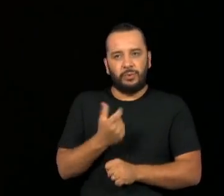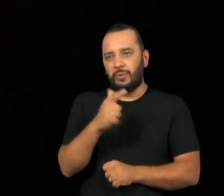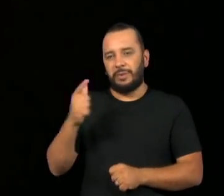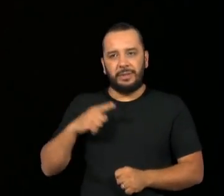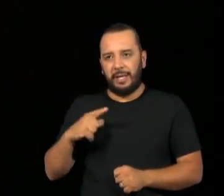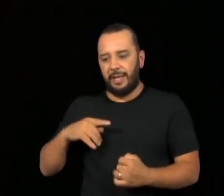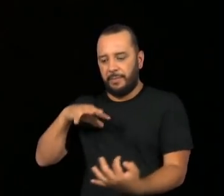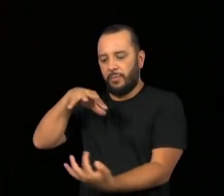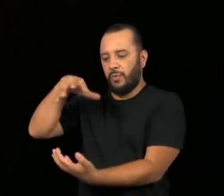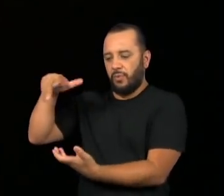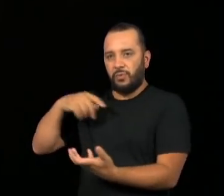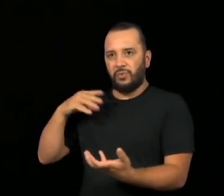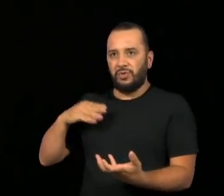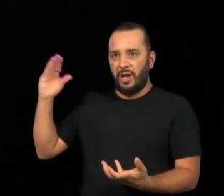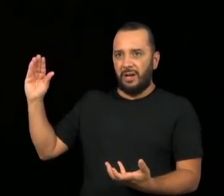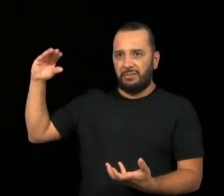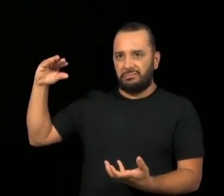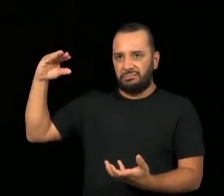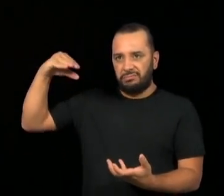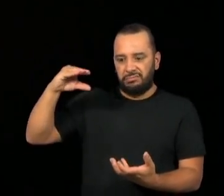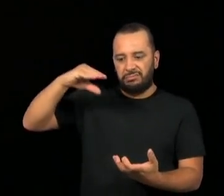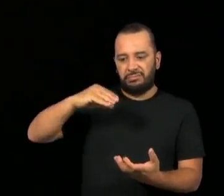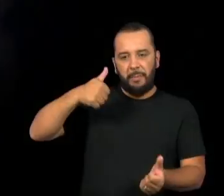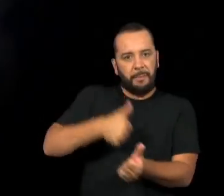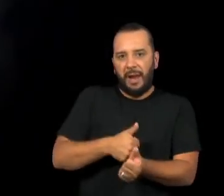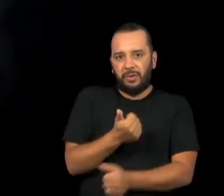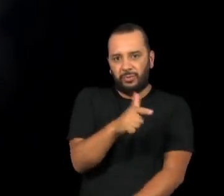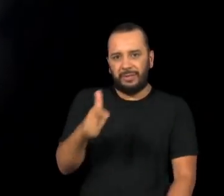asteroide chegará perto do nosso planeta.